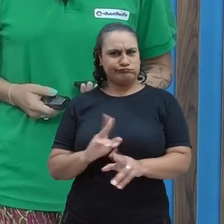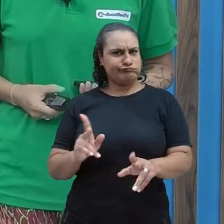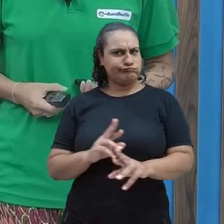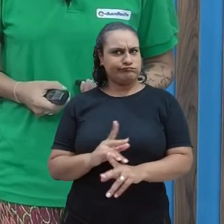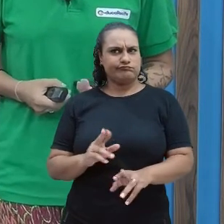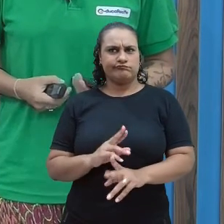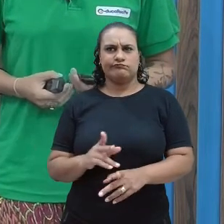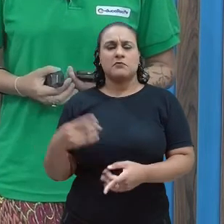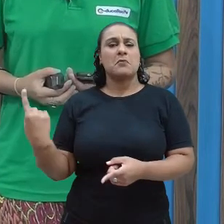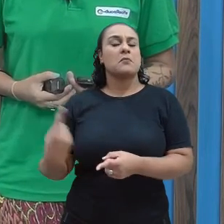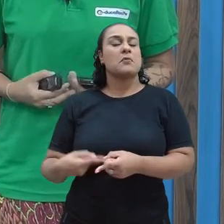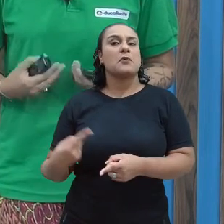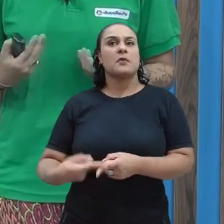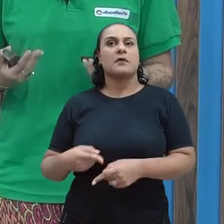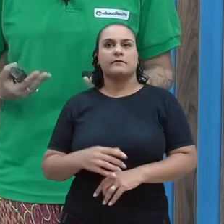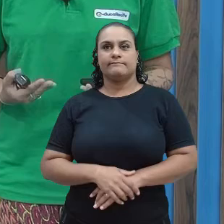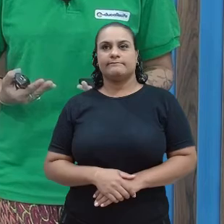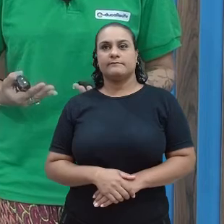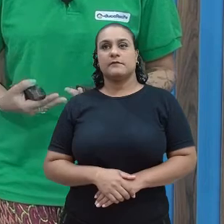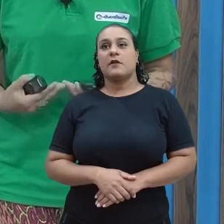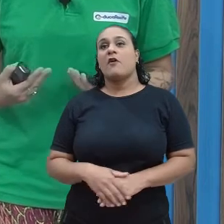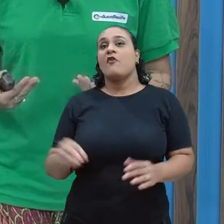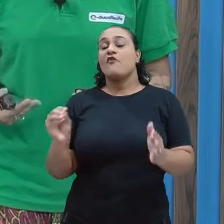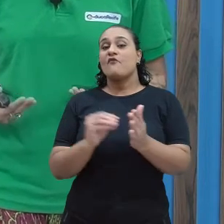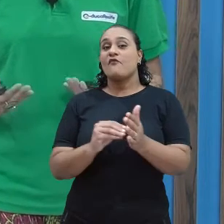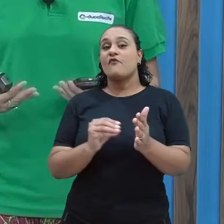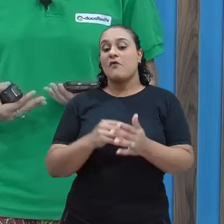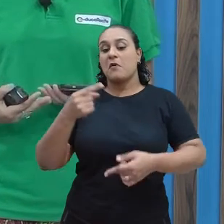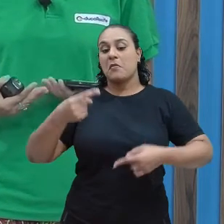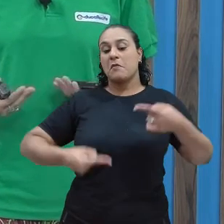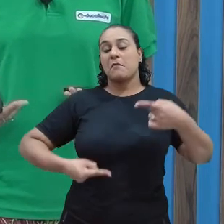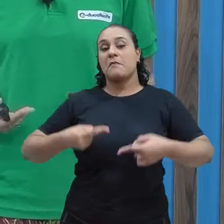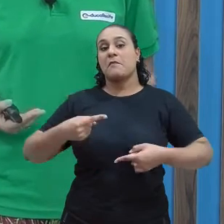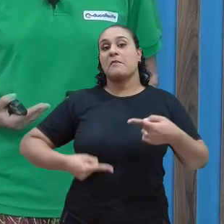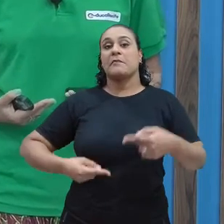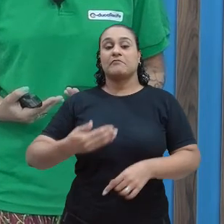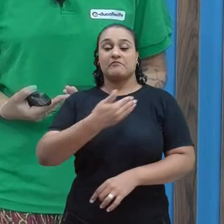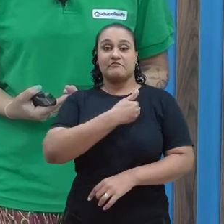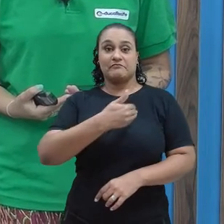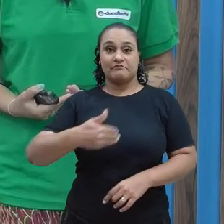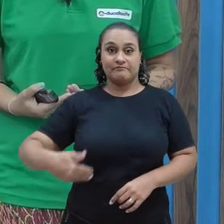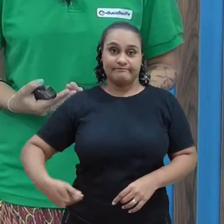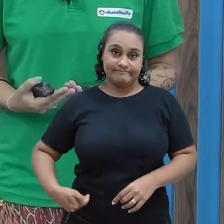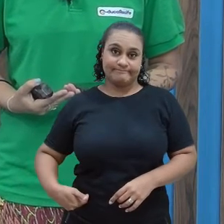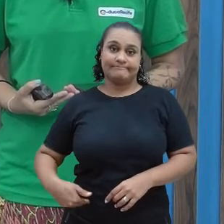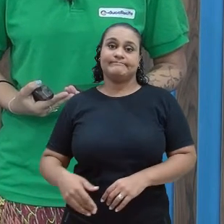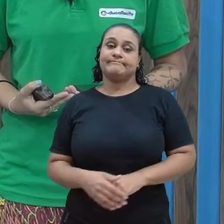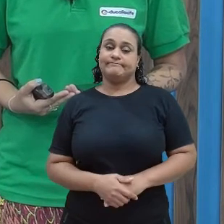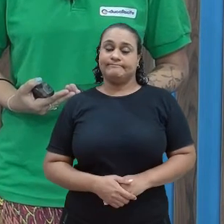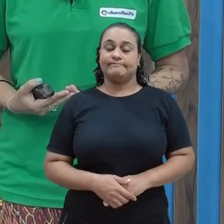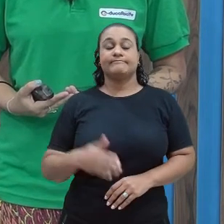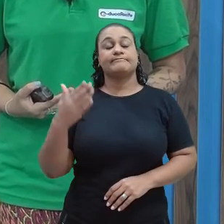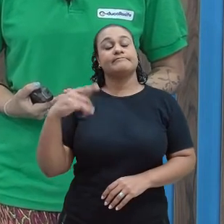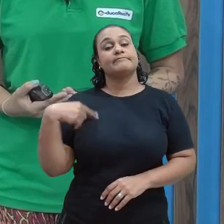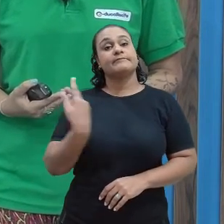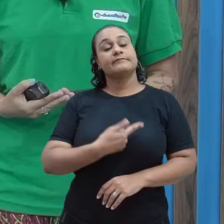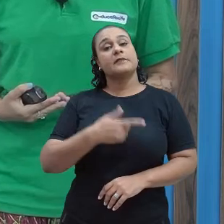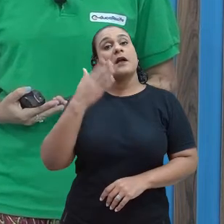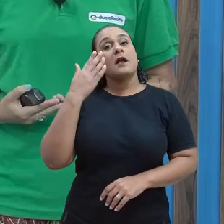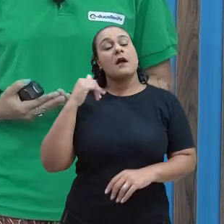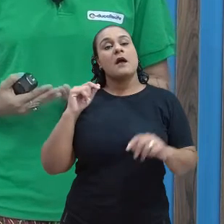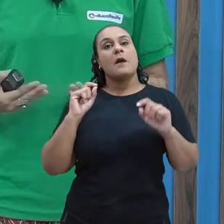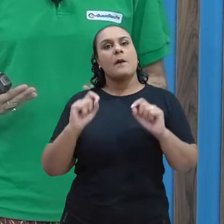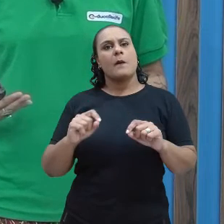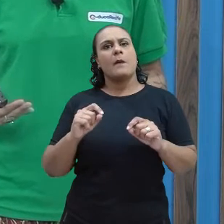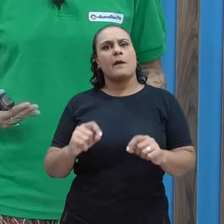Por quê, né? Porque há ausência ou omissão de políticas públicas, certo? A gente sabe que